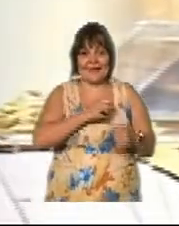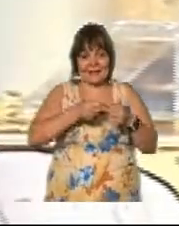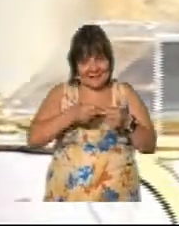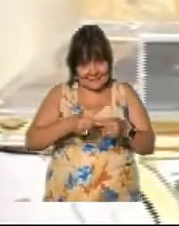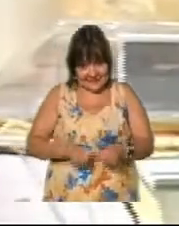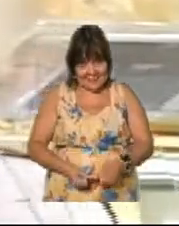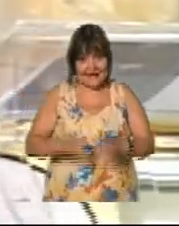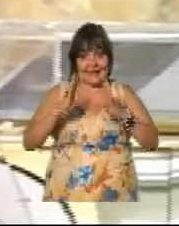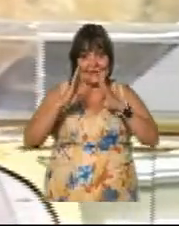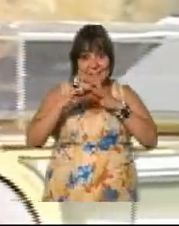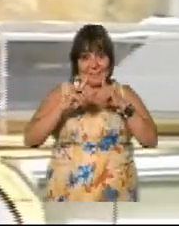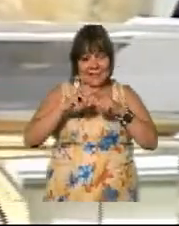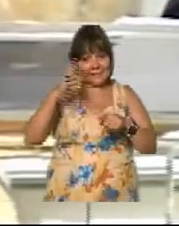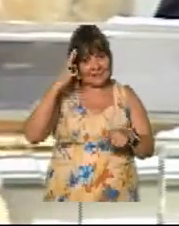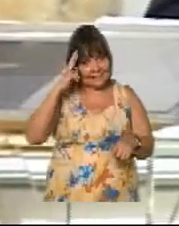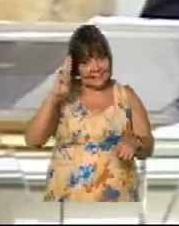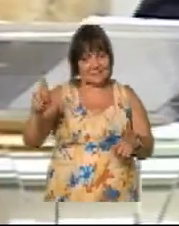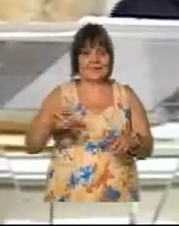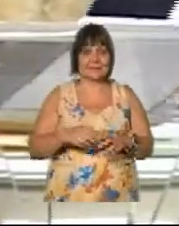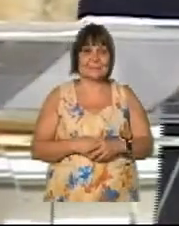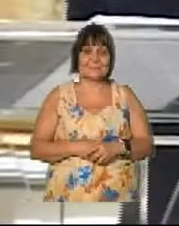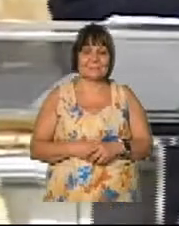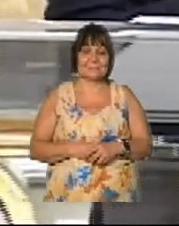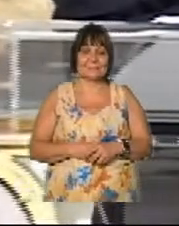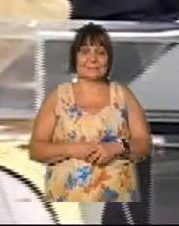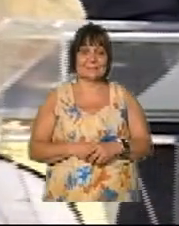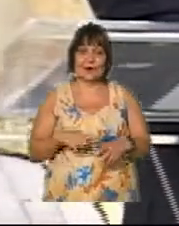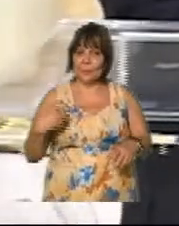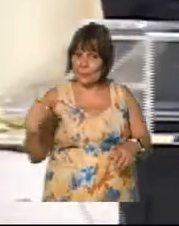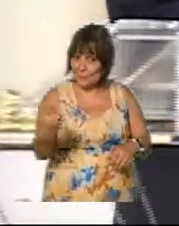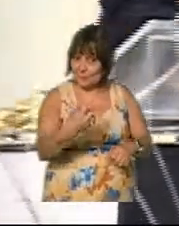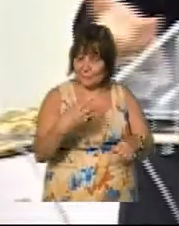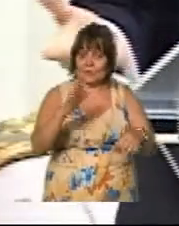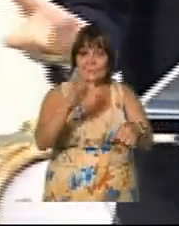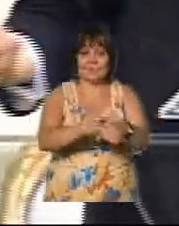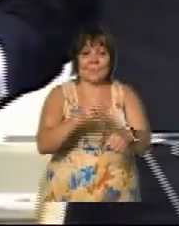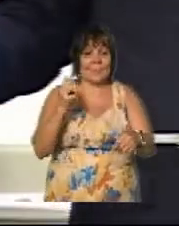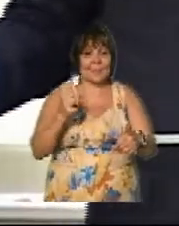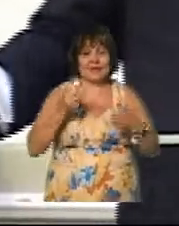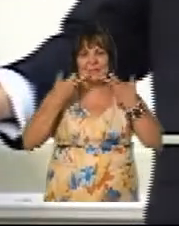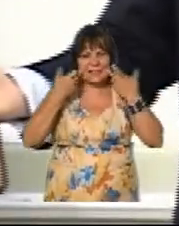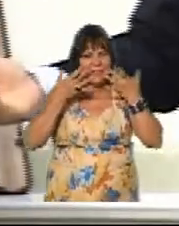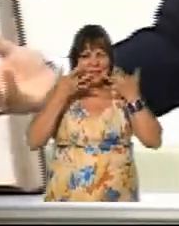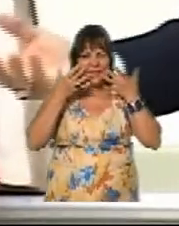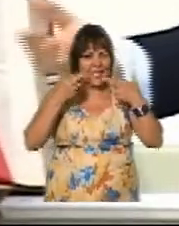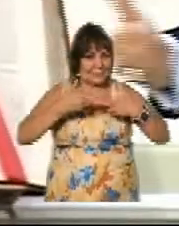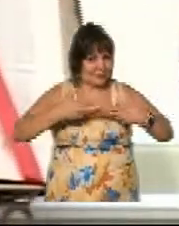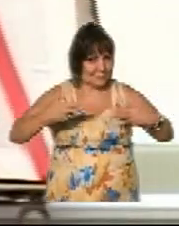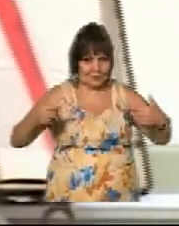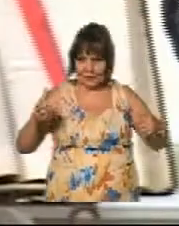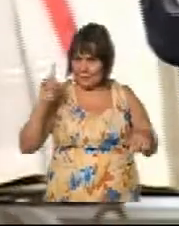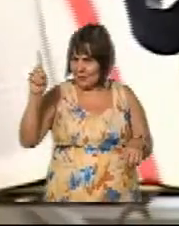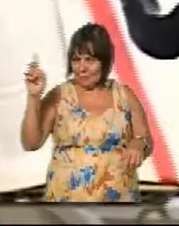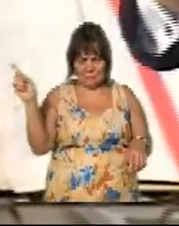representação é teatro. E nós não temos um chamado para fazermos teatro com as coisas de Deus. Temos